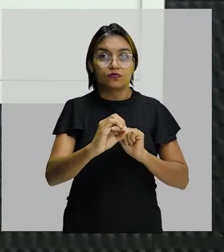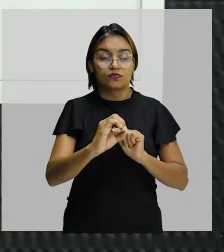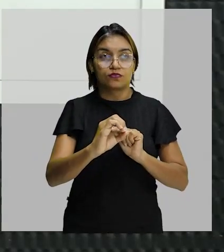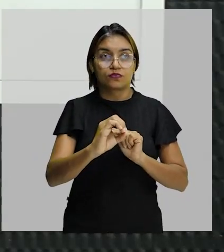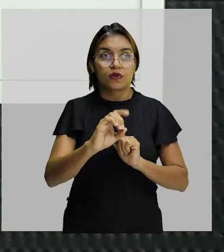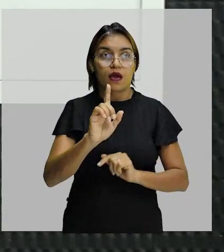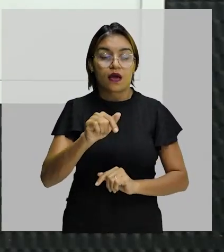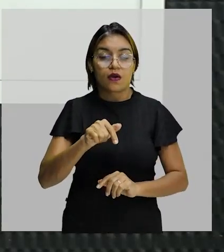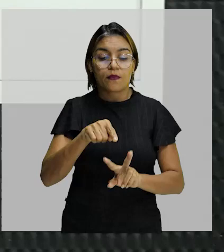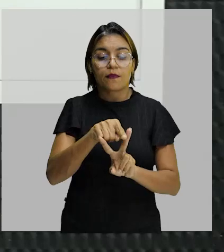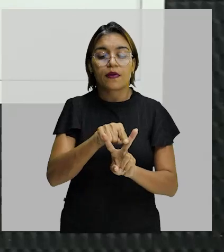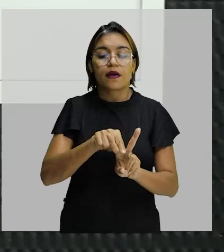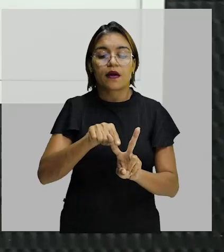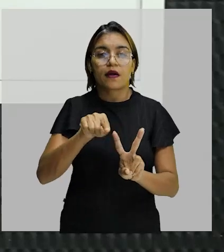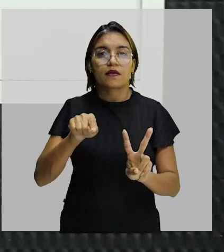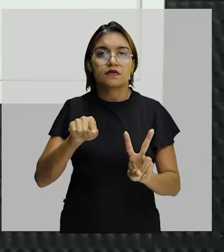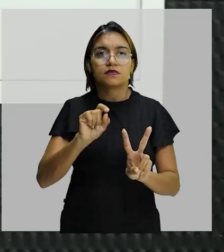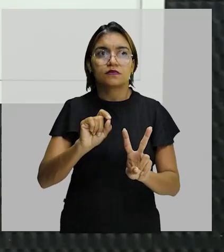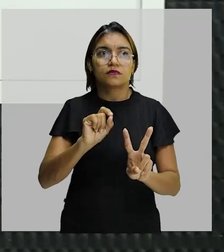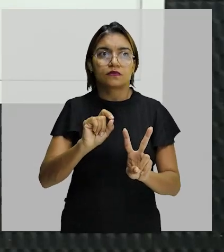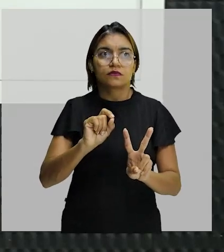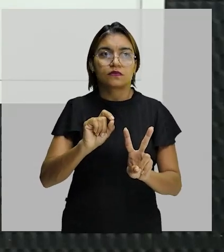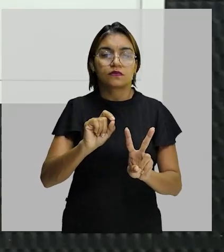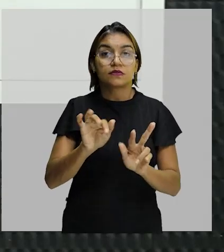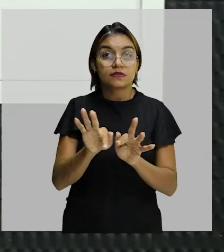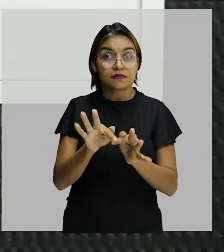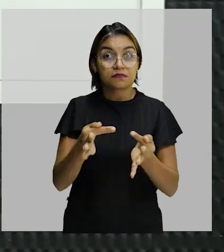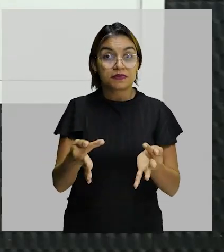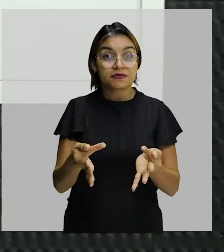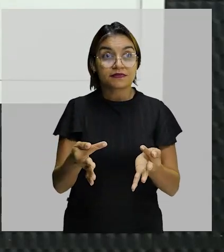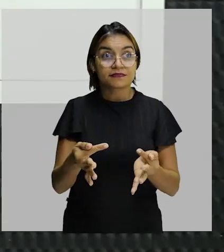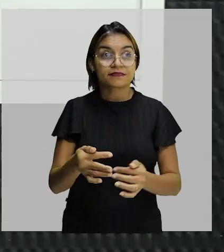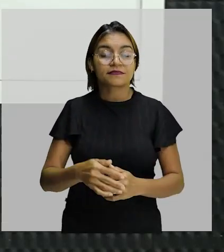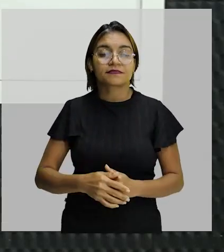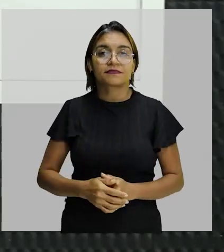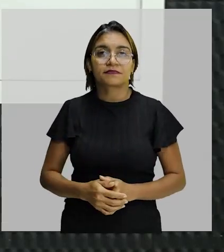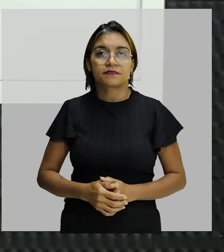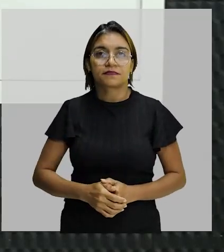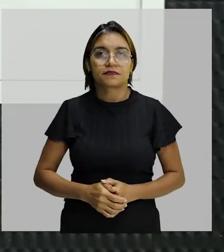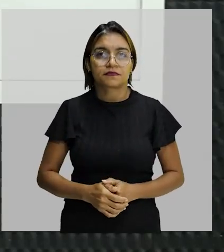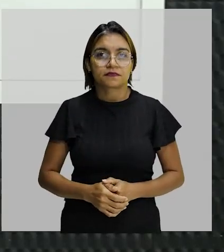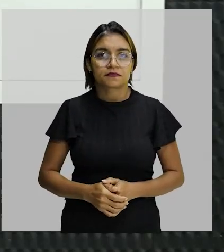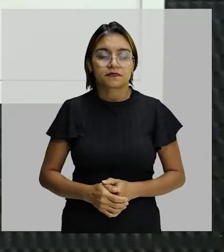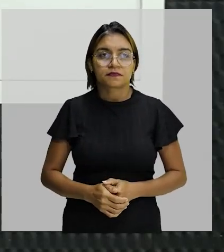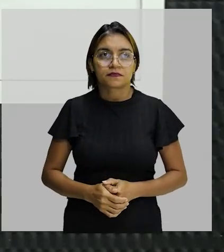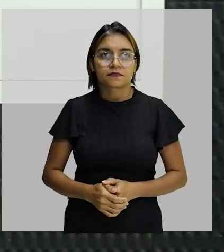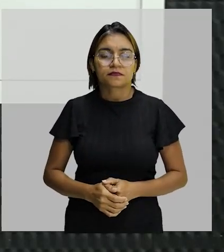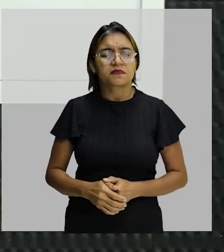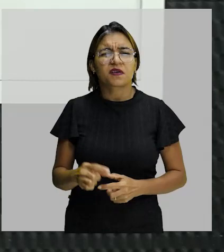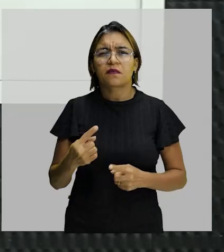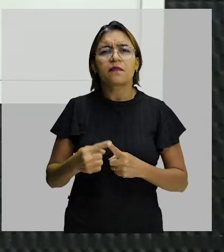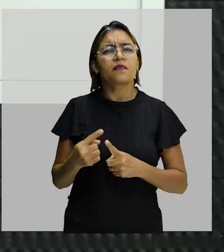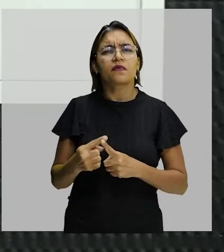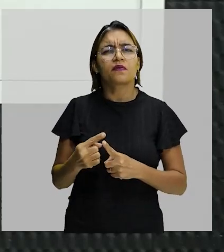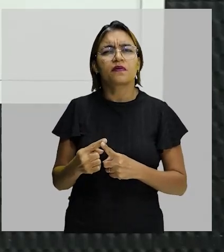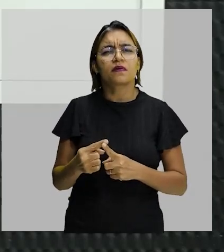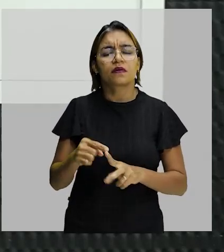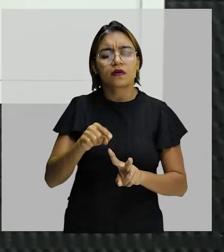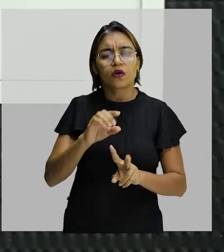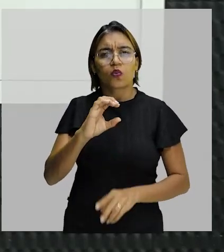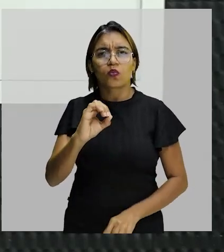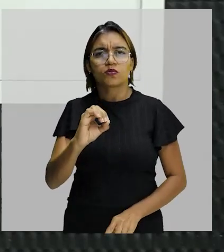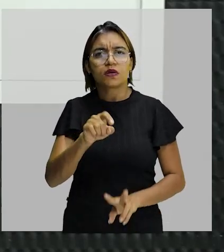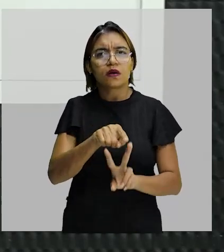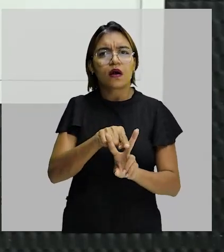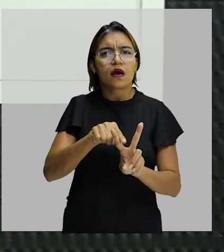uma raiz o quê? É uma raiz simples. É uma raiz simples. Por que ele é uma raiz simples? Porque